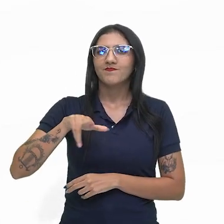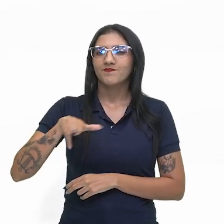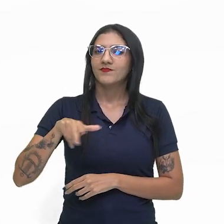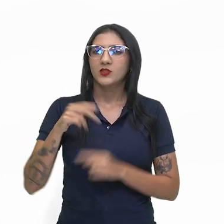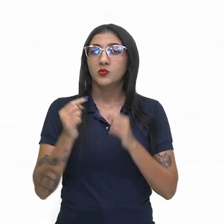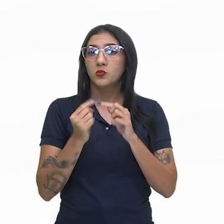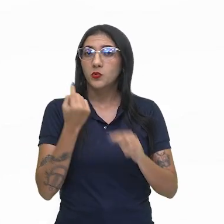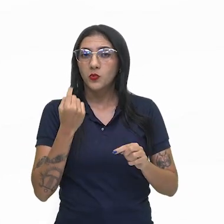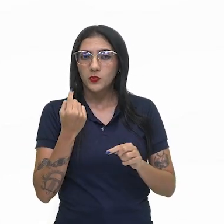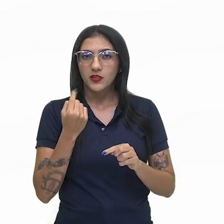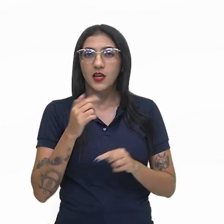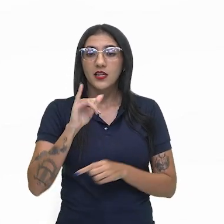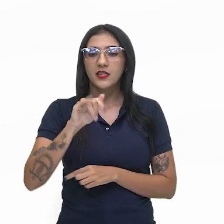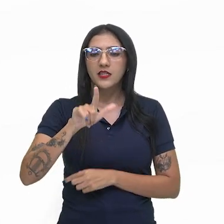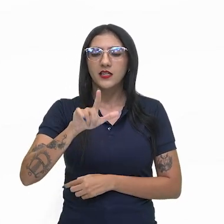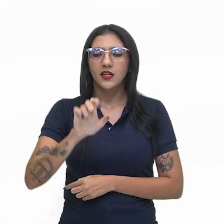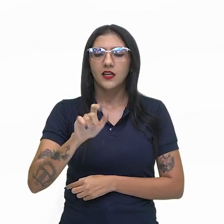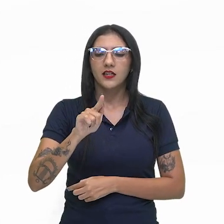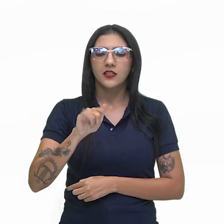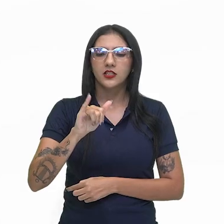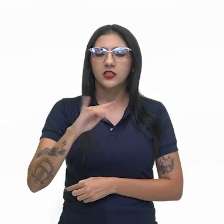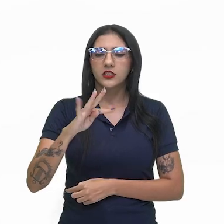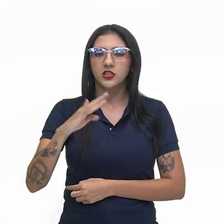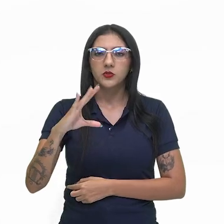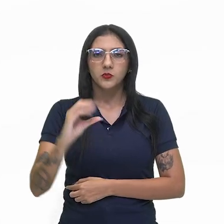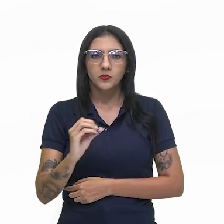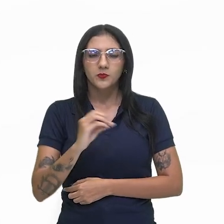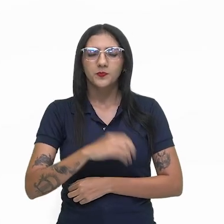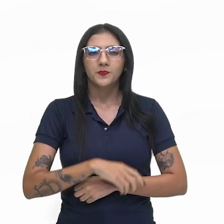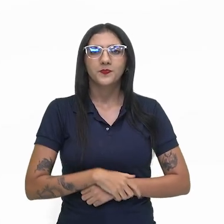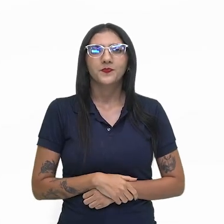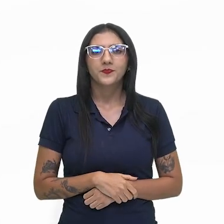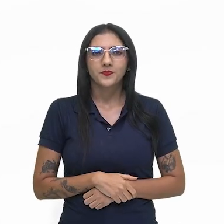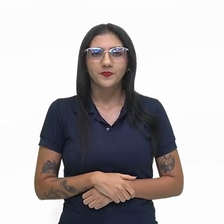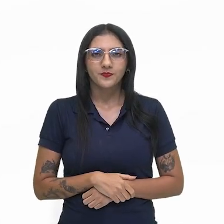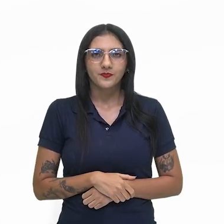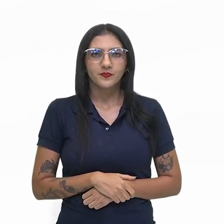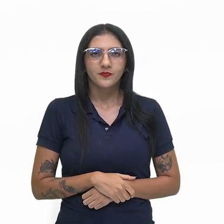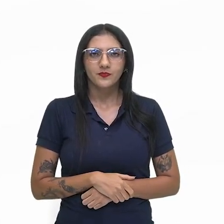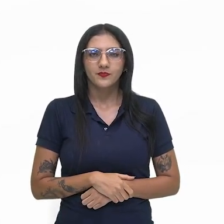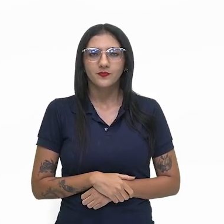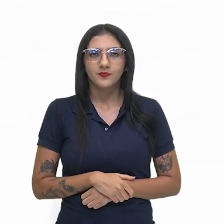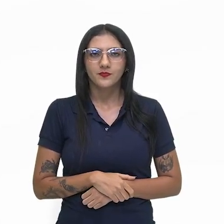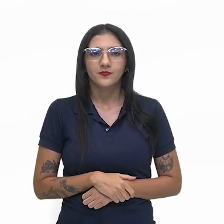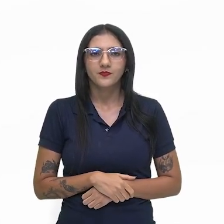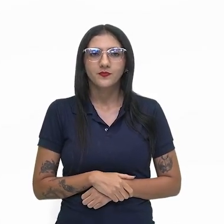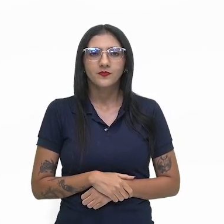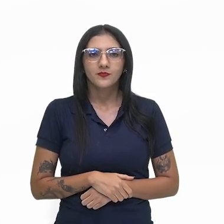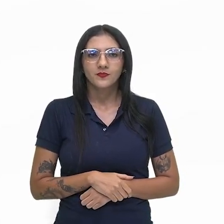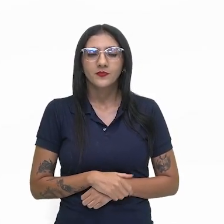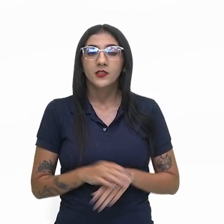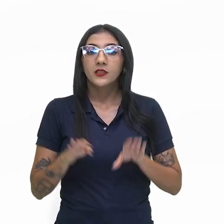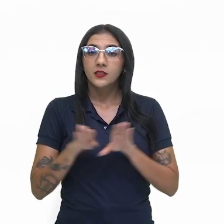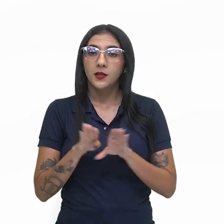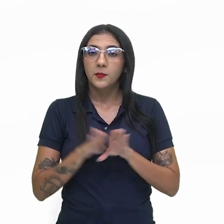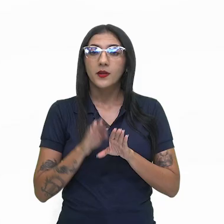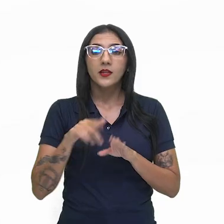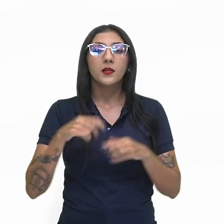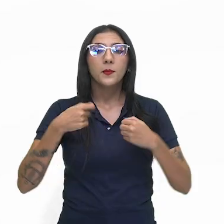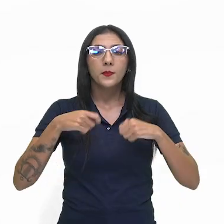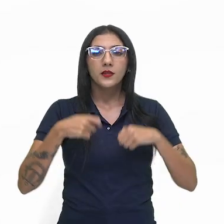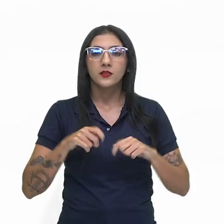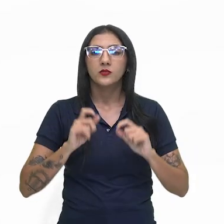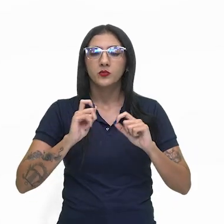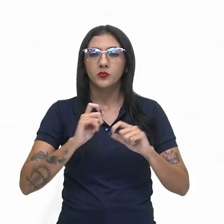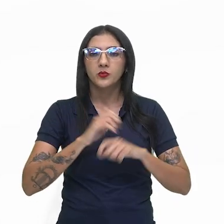tá bom? É ilegítimo, tá bom? E também, para que ele seja legítimo, é preciso que haja o quê?